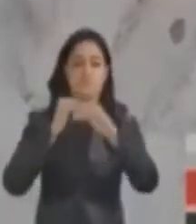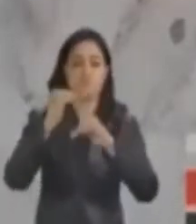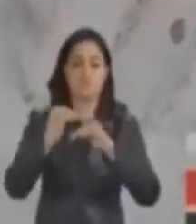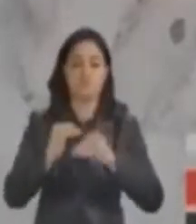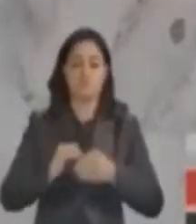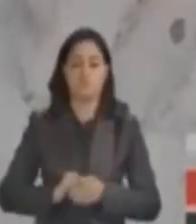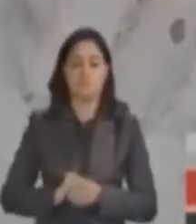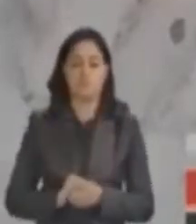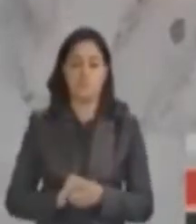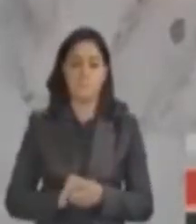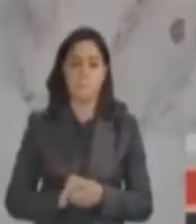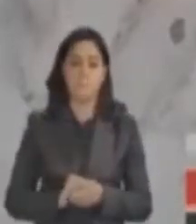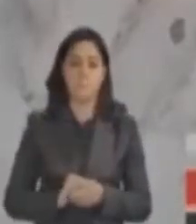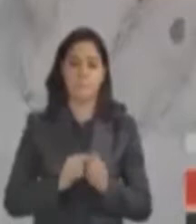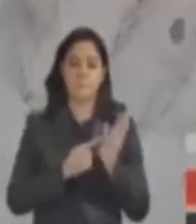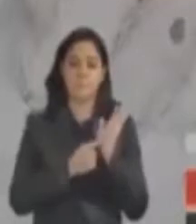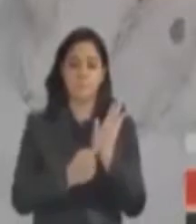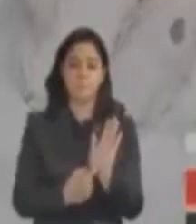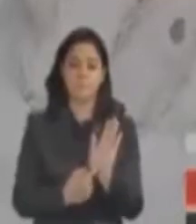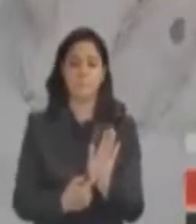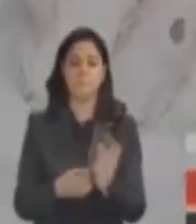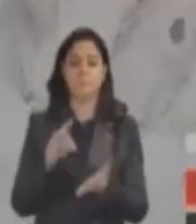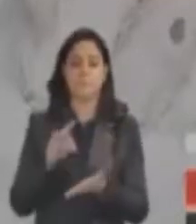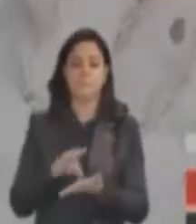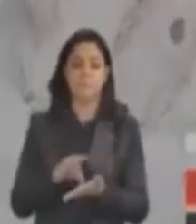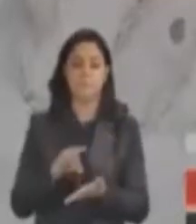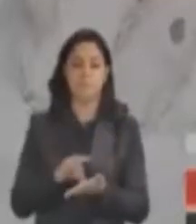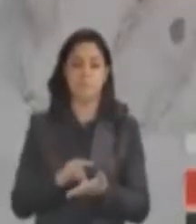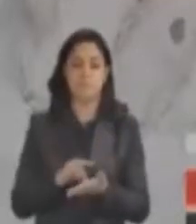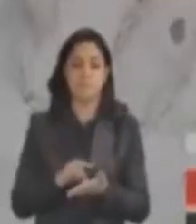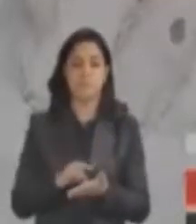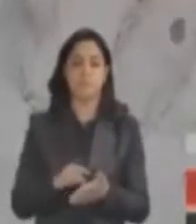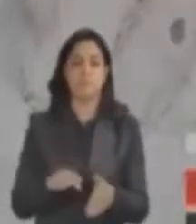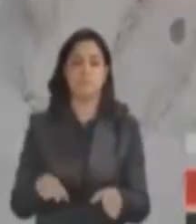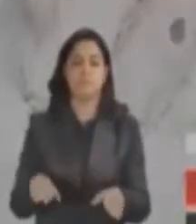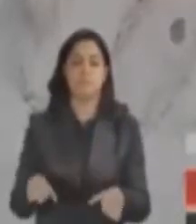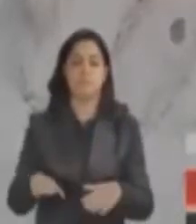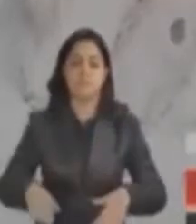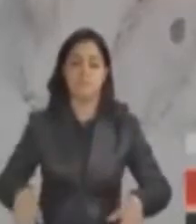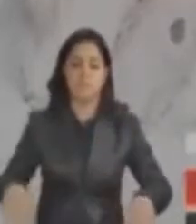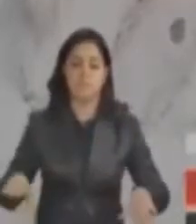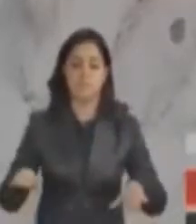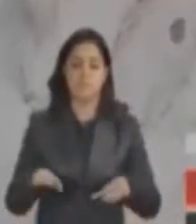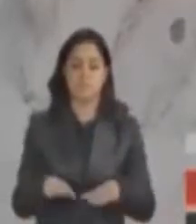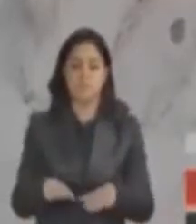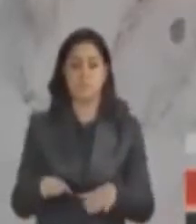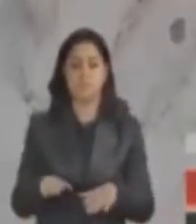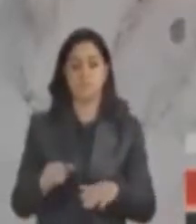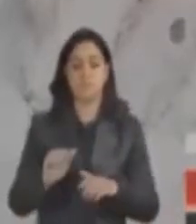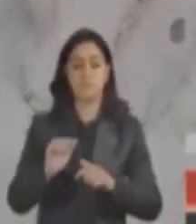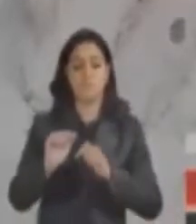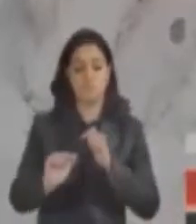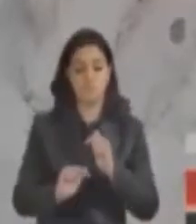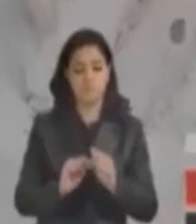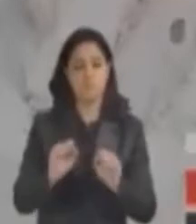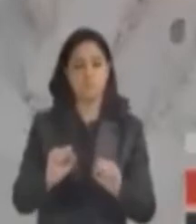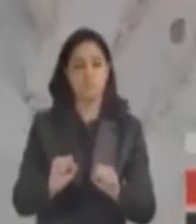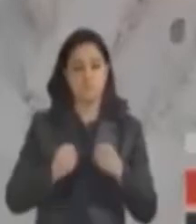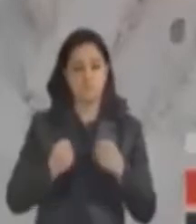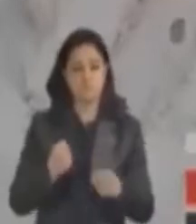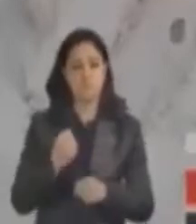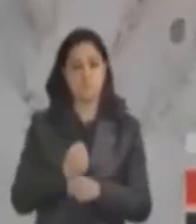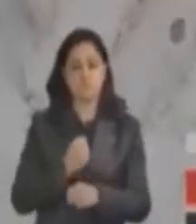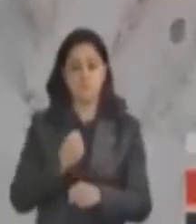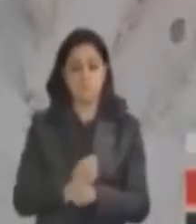mostra que de fato apesar de todos os esforços pra construir no nosso país um sistema